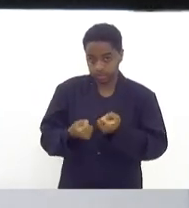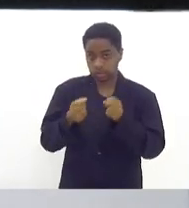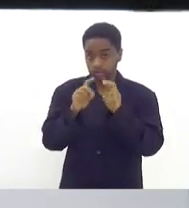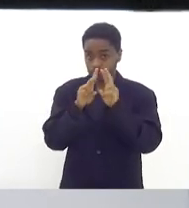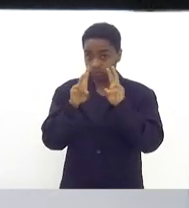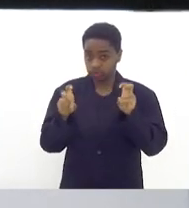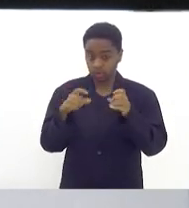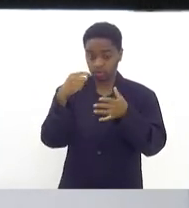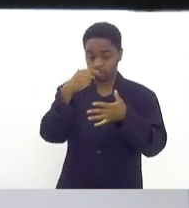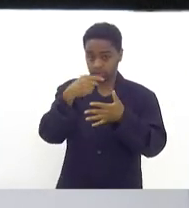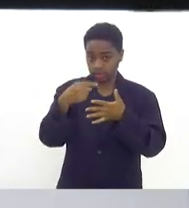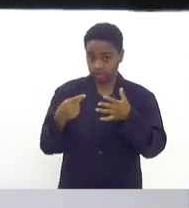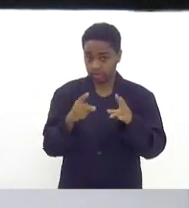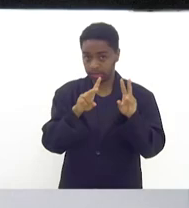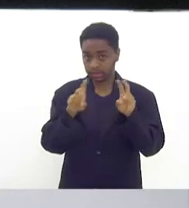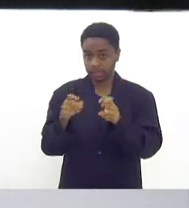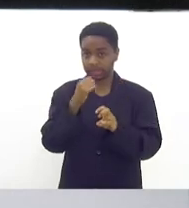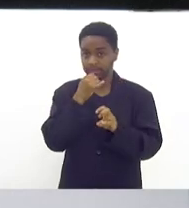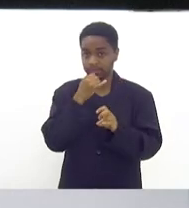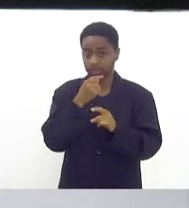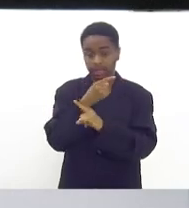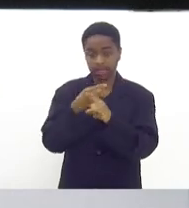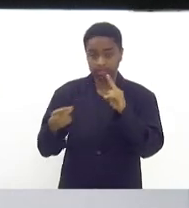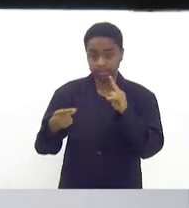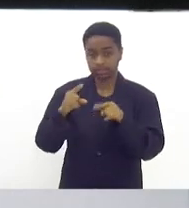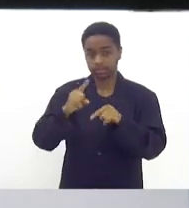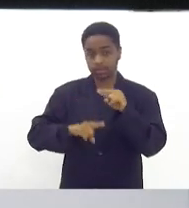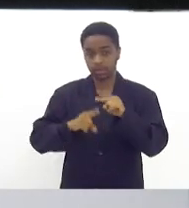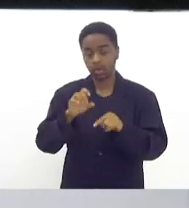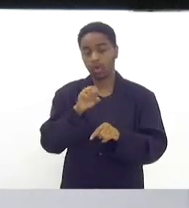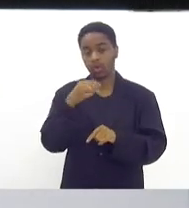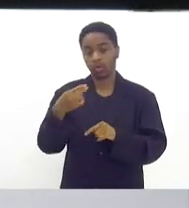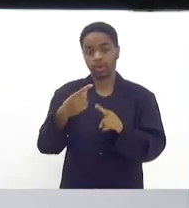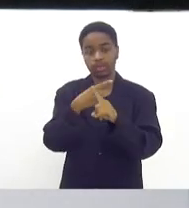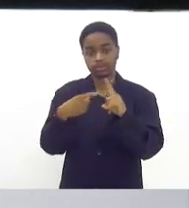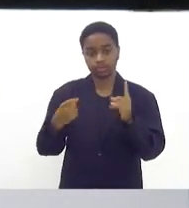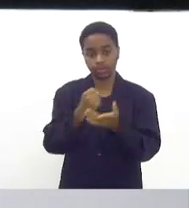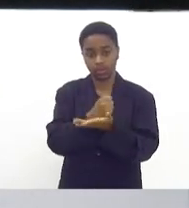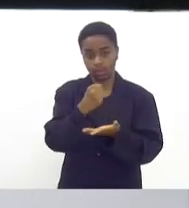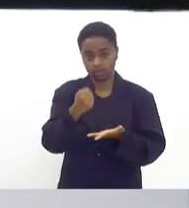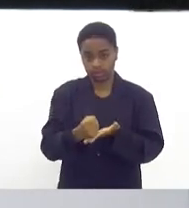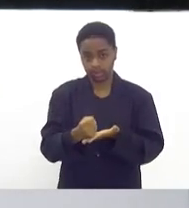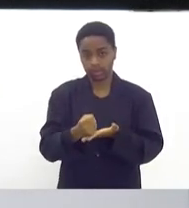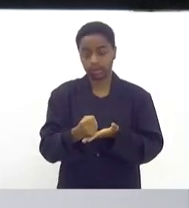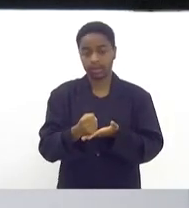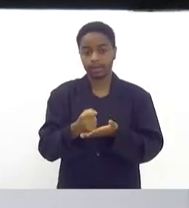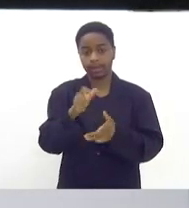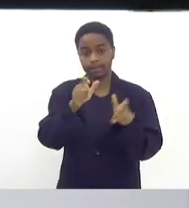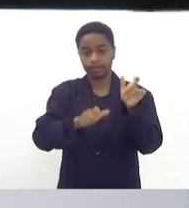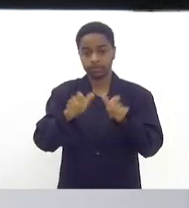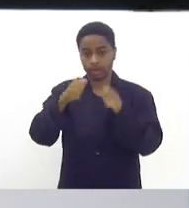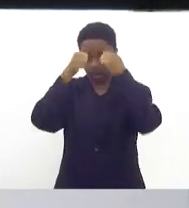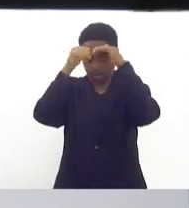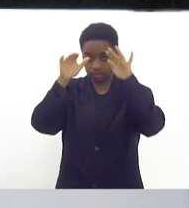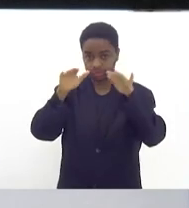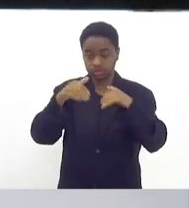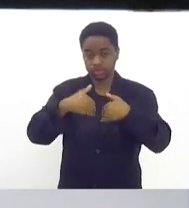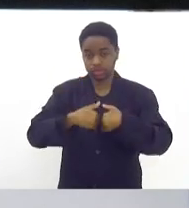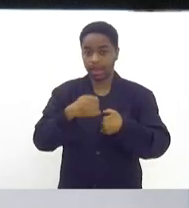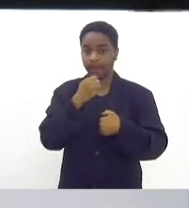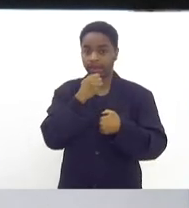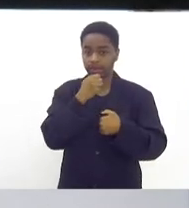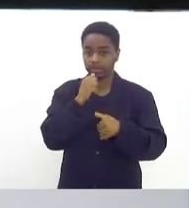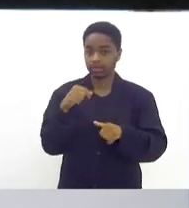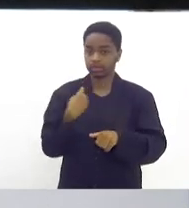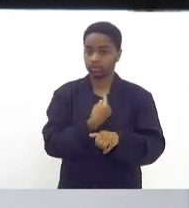questões sobre o cancelamento de produtos o cancelamento de contratos dos autistas está em apuração as reclamações